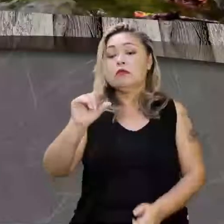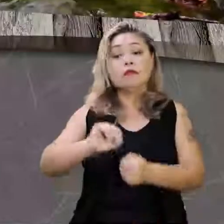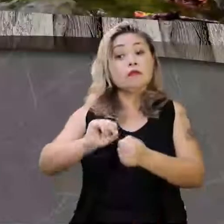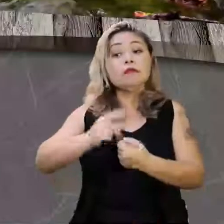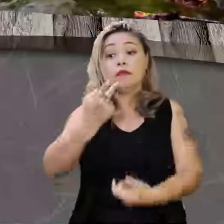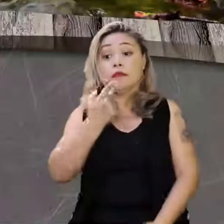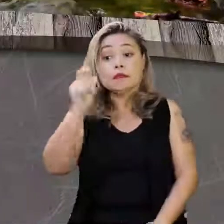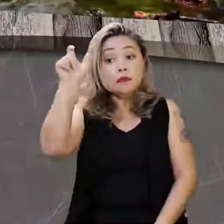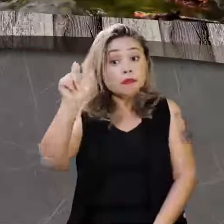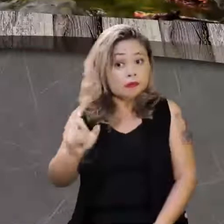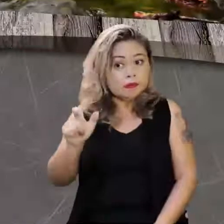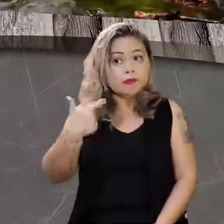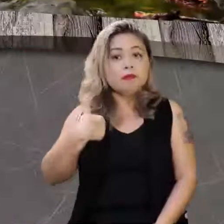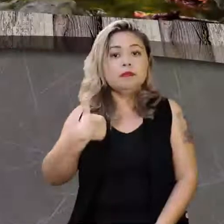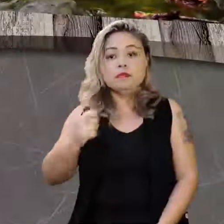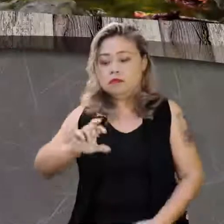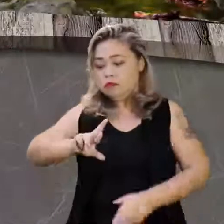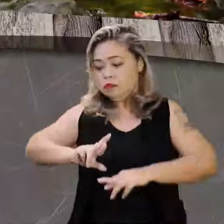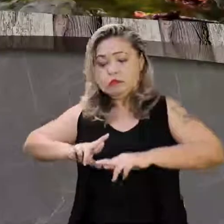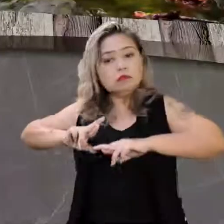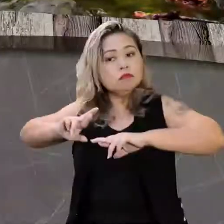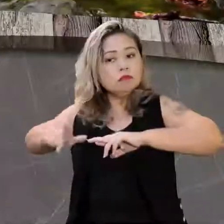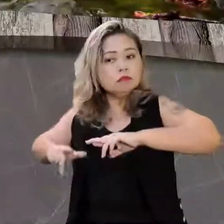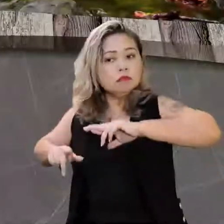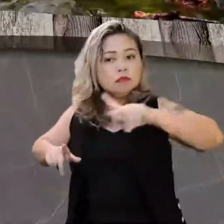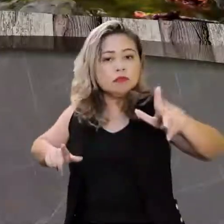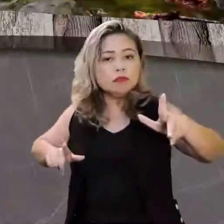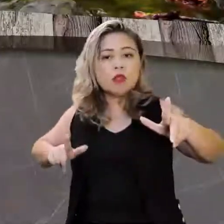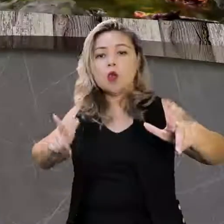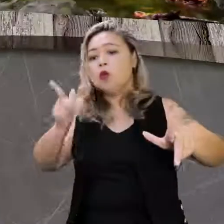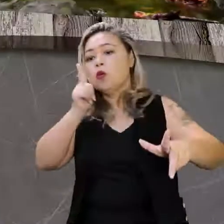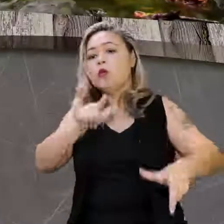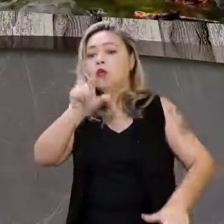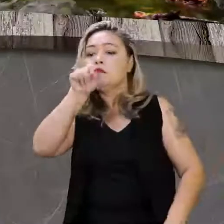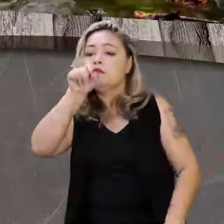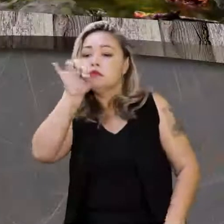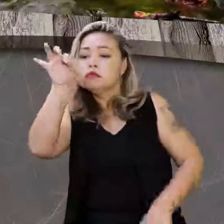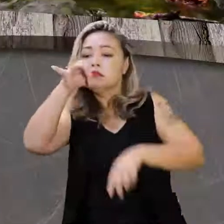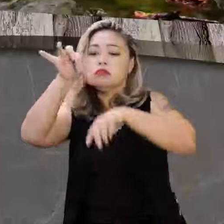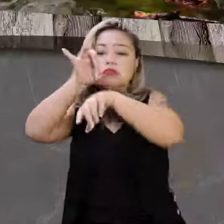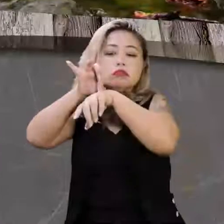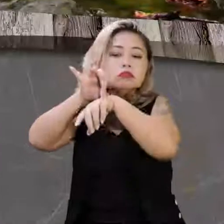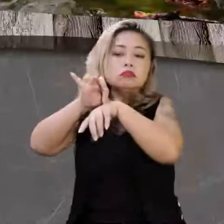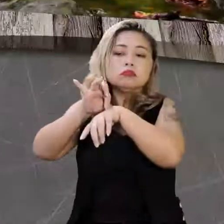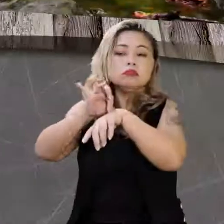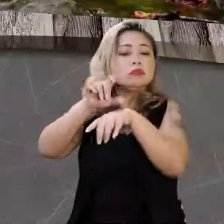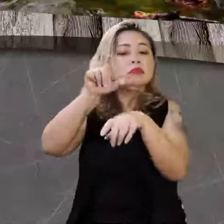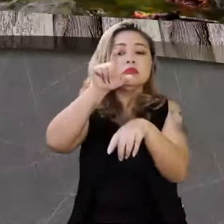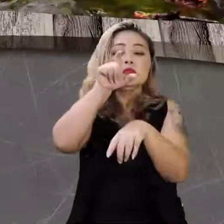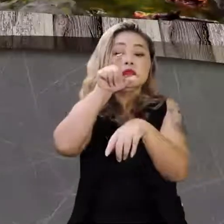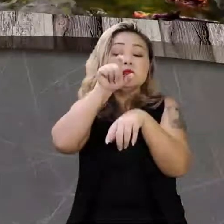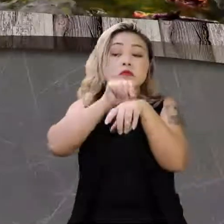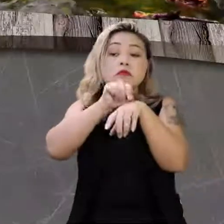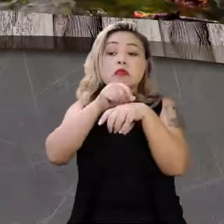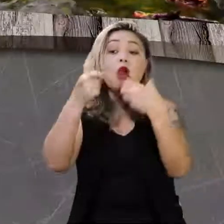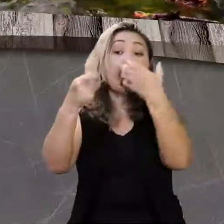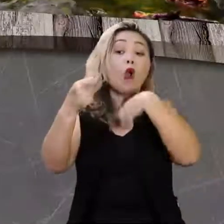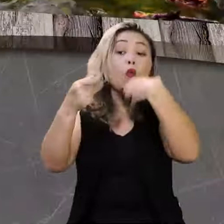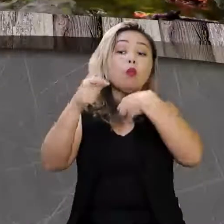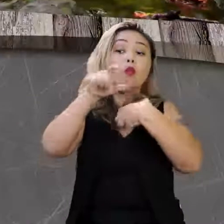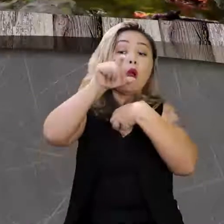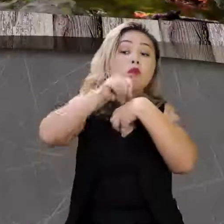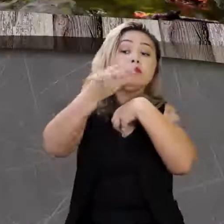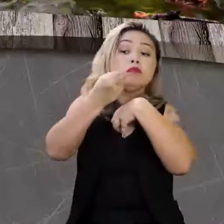gente falou, né, dessas diferenças, aqueles que conseguiam comer insetos, aqueles que conseguiam comer